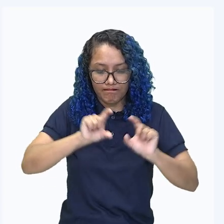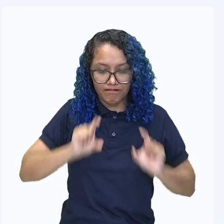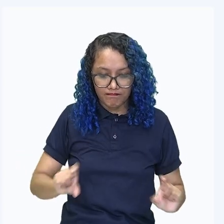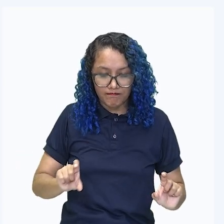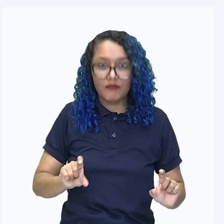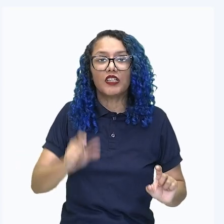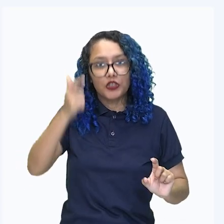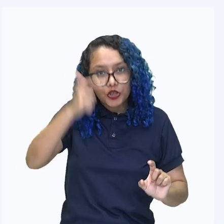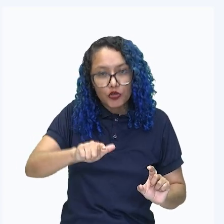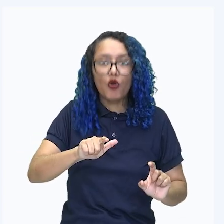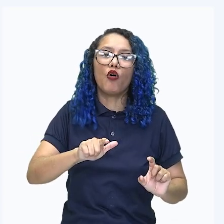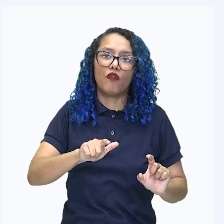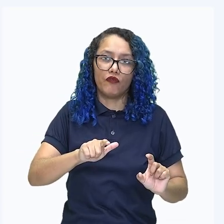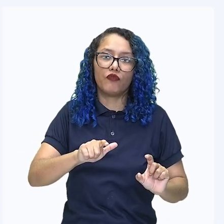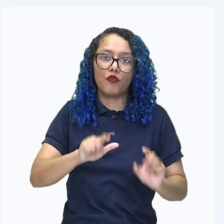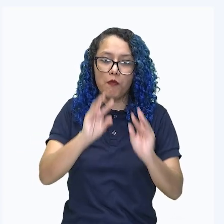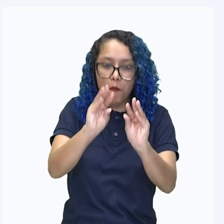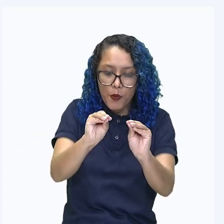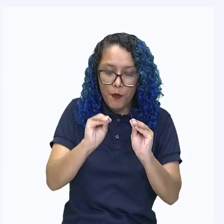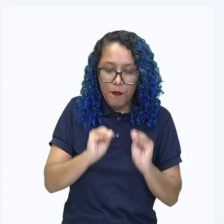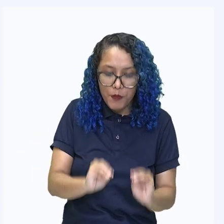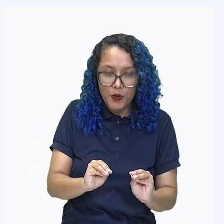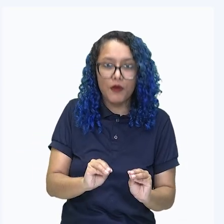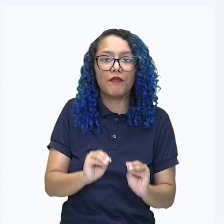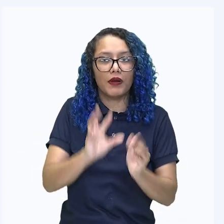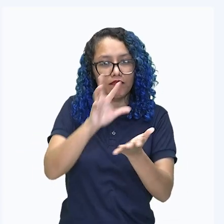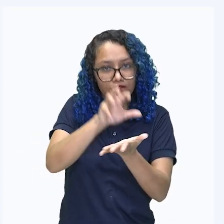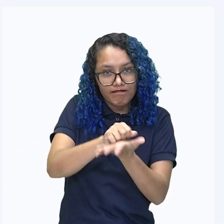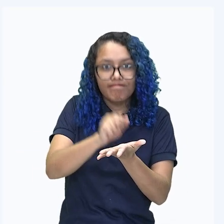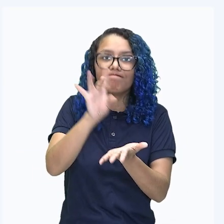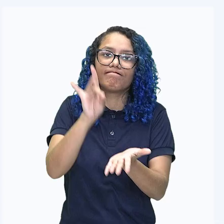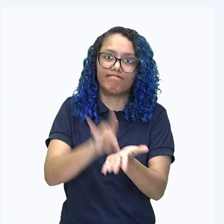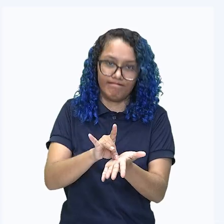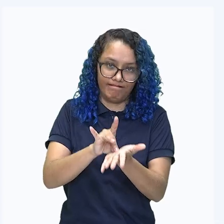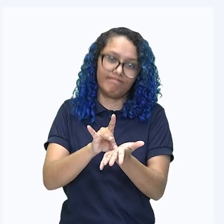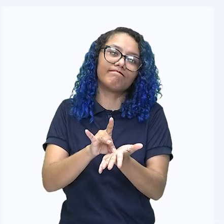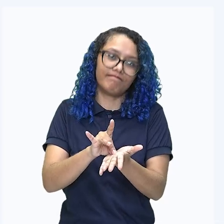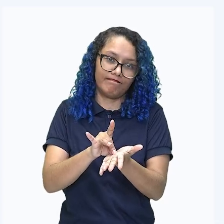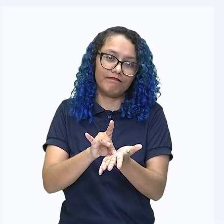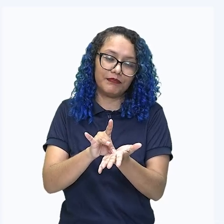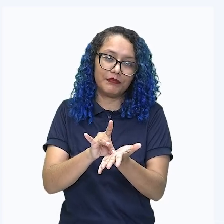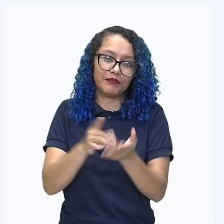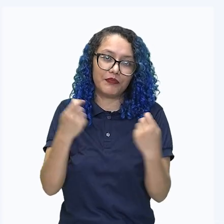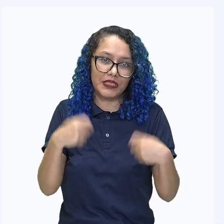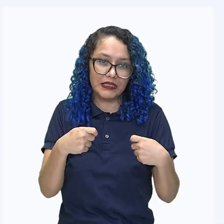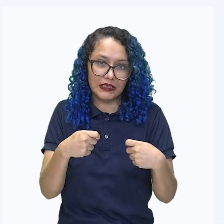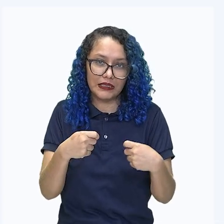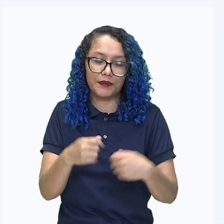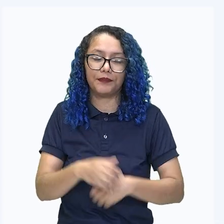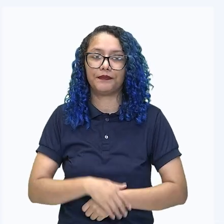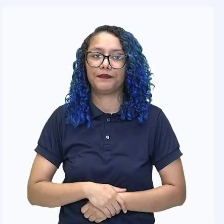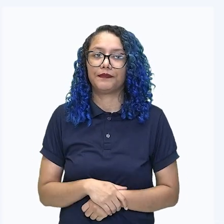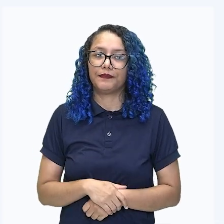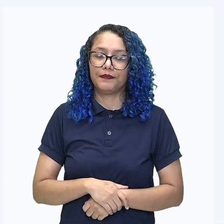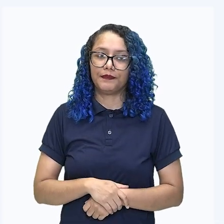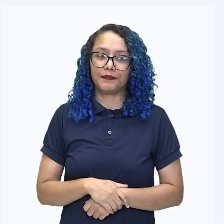para poder efetivamente cadastrar essa frequência, né? Fazer de fato essa